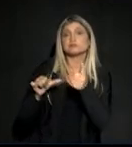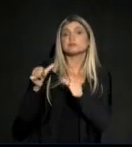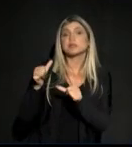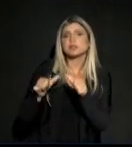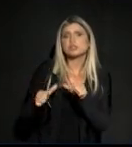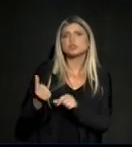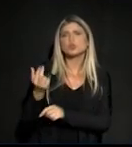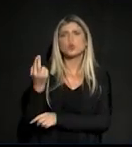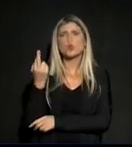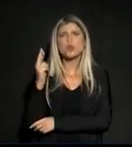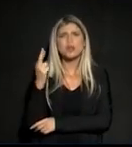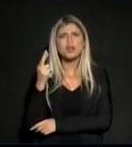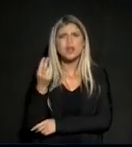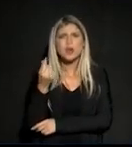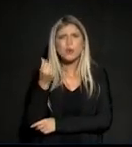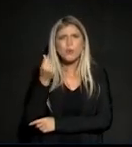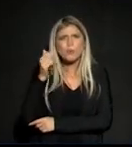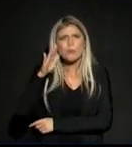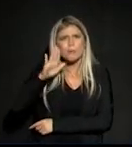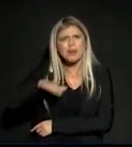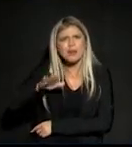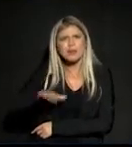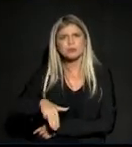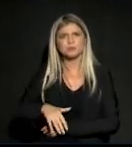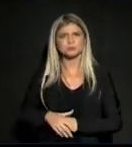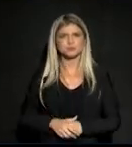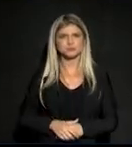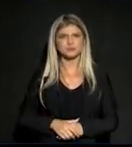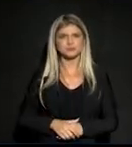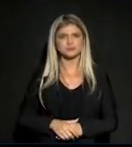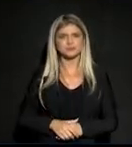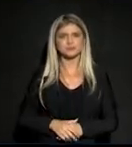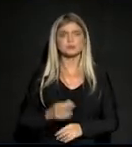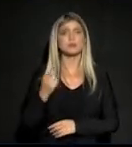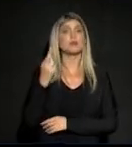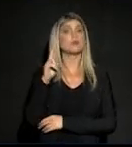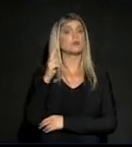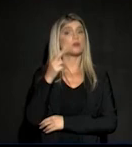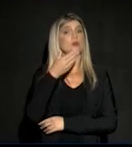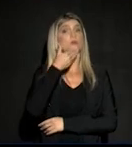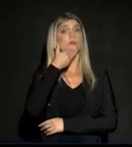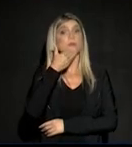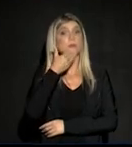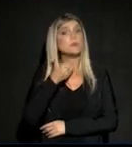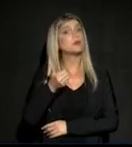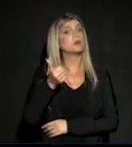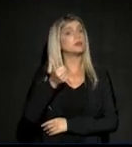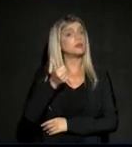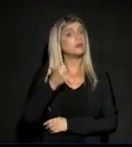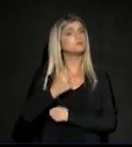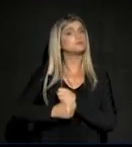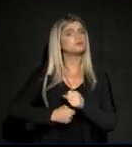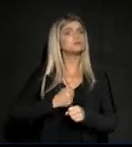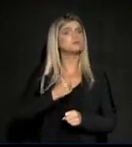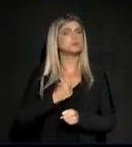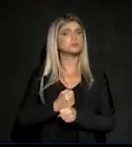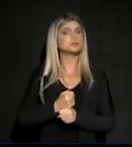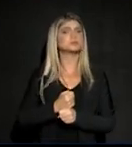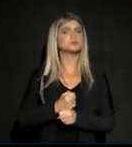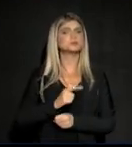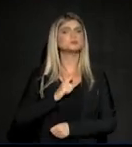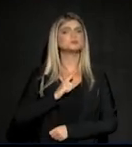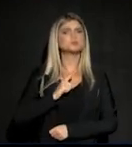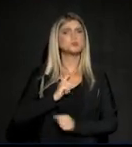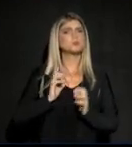que o real ainda está barato demais? Olha, o real foi a melhor moeda, né, do ano, tem tido uma